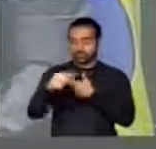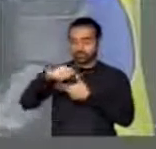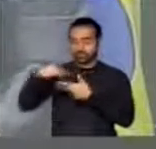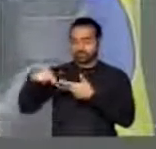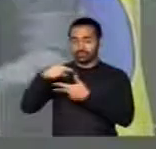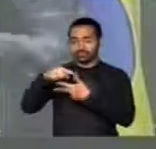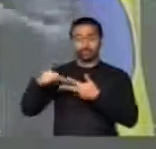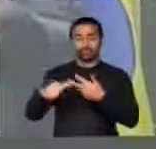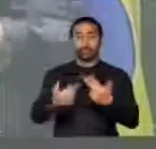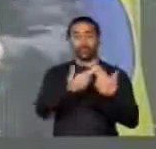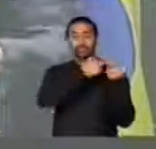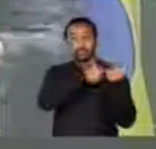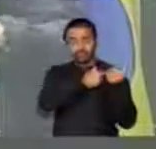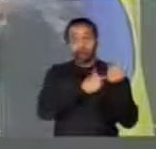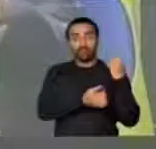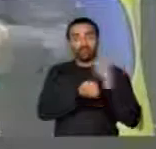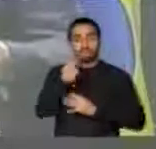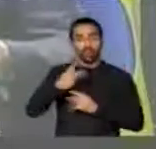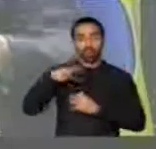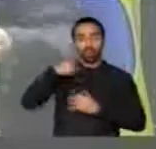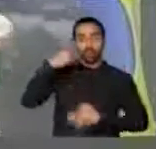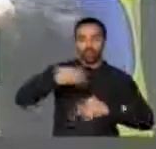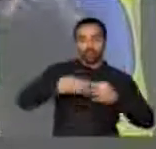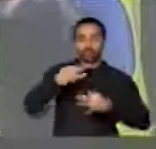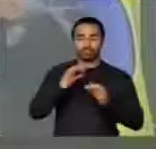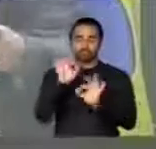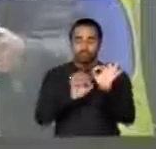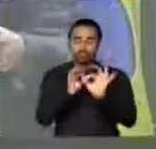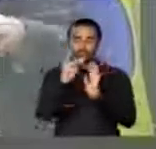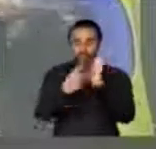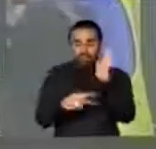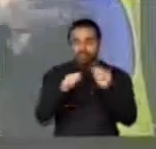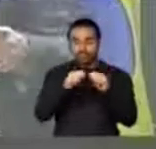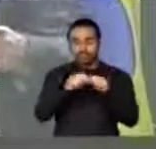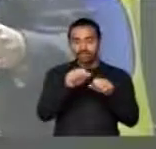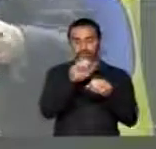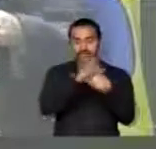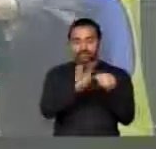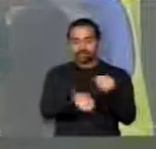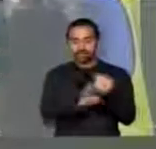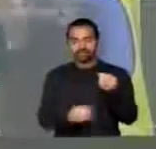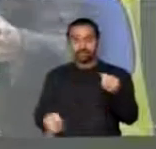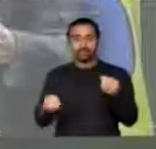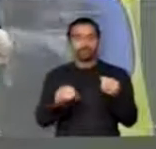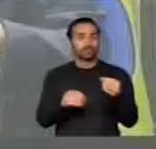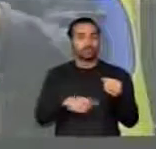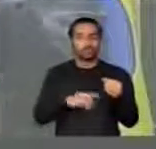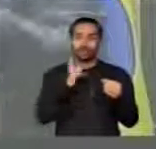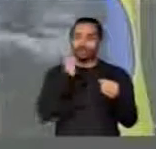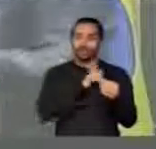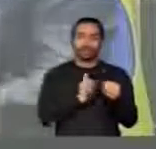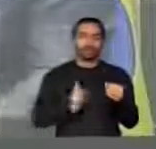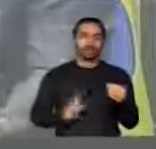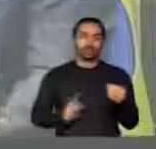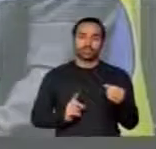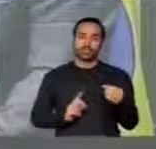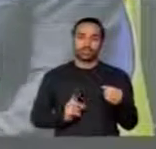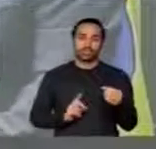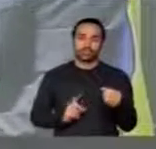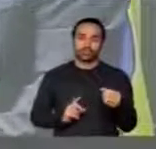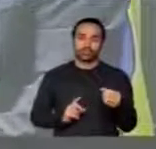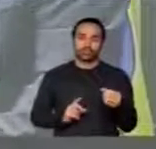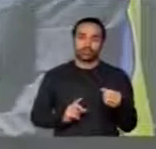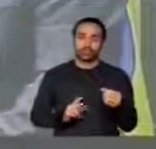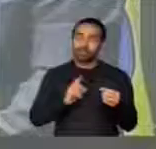política não conseguiram se organizar e fazer valer a sua voz, os seus reclamos e as suas